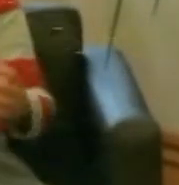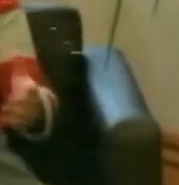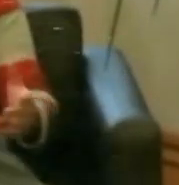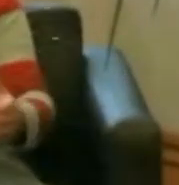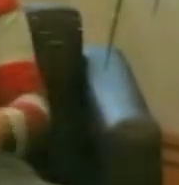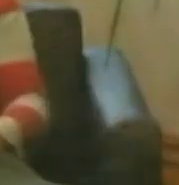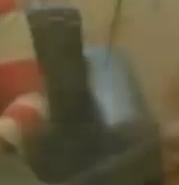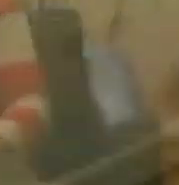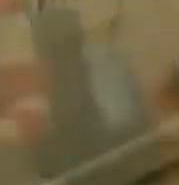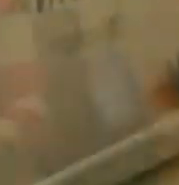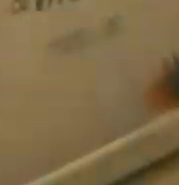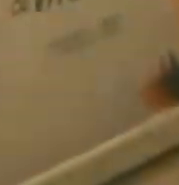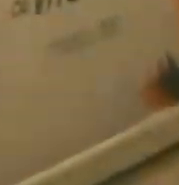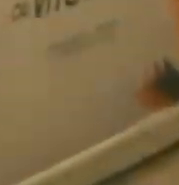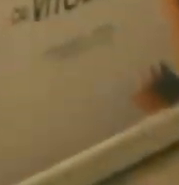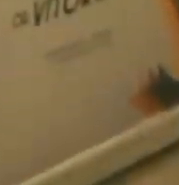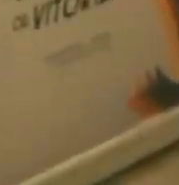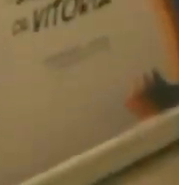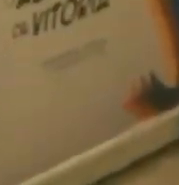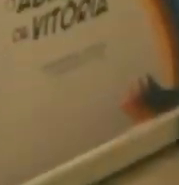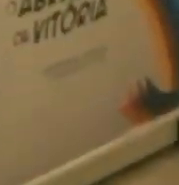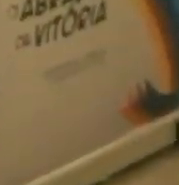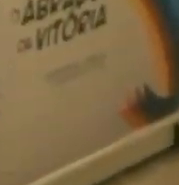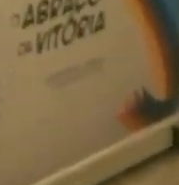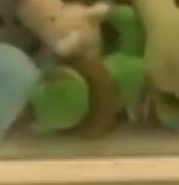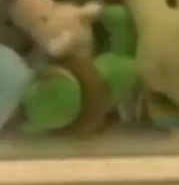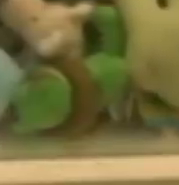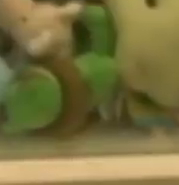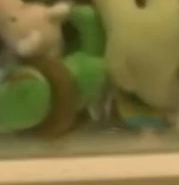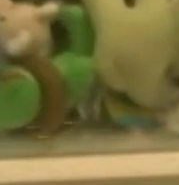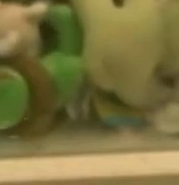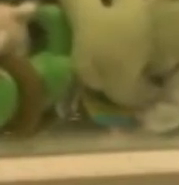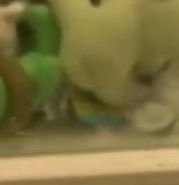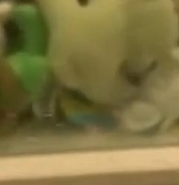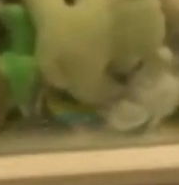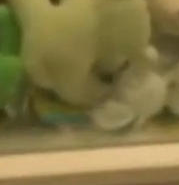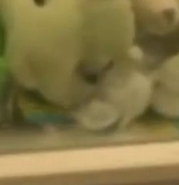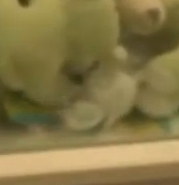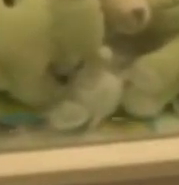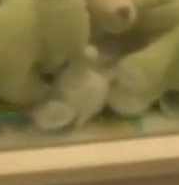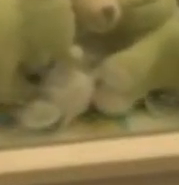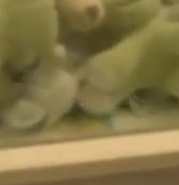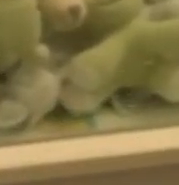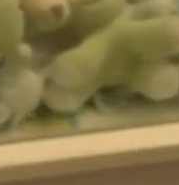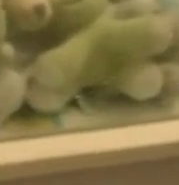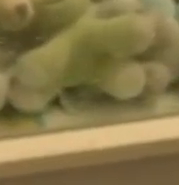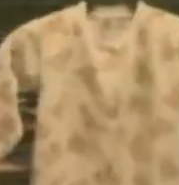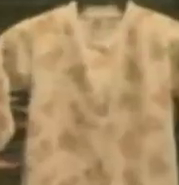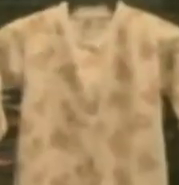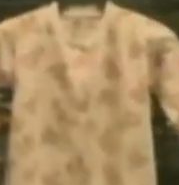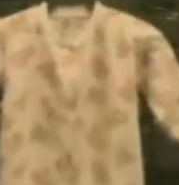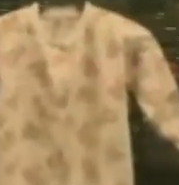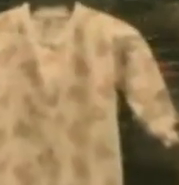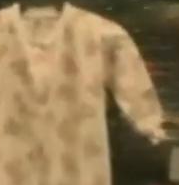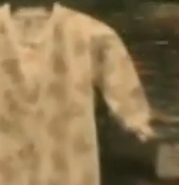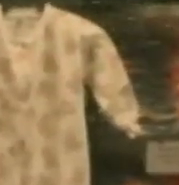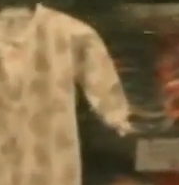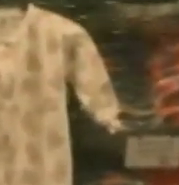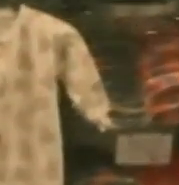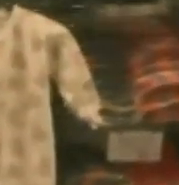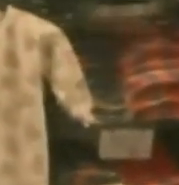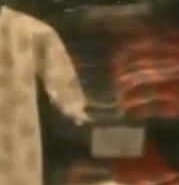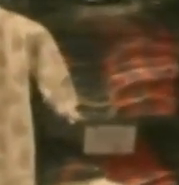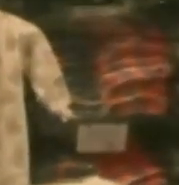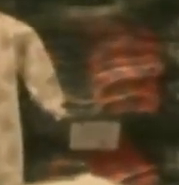nossa construção, dá uma passadinha no final do culto, tem vários artigos ali em promoção, assim você adquire um presente e ainda ajuda na